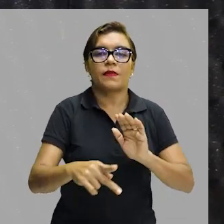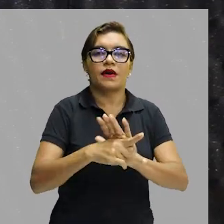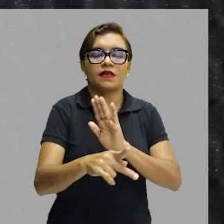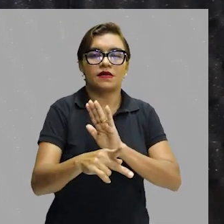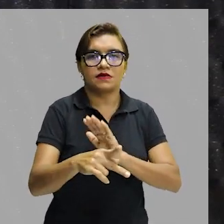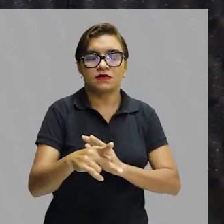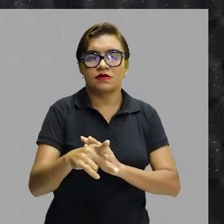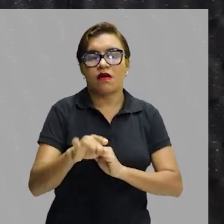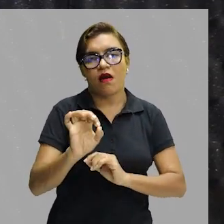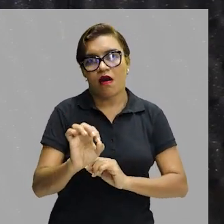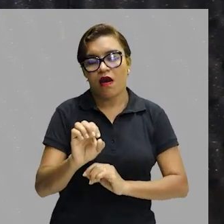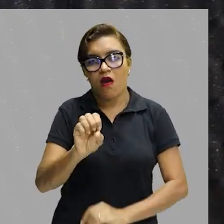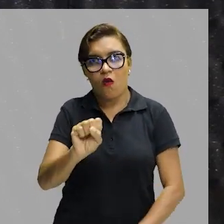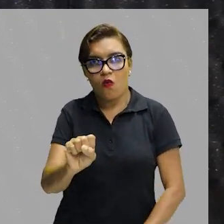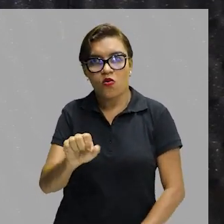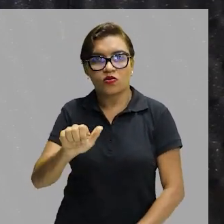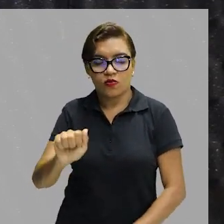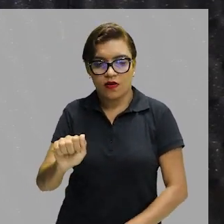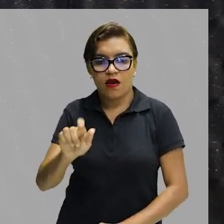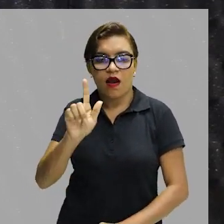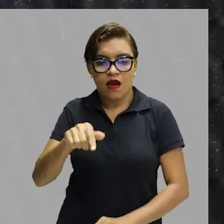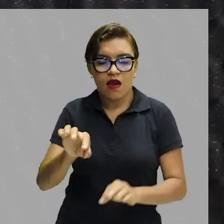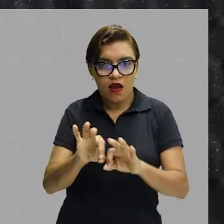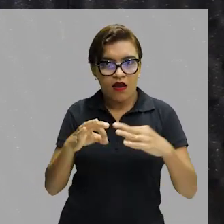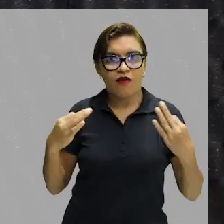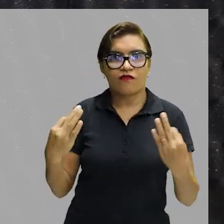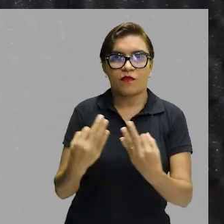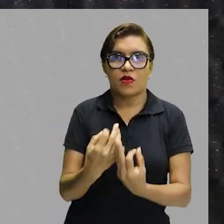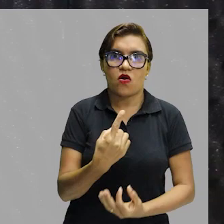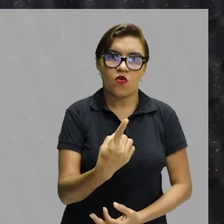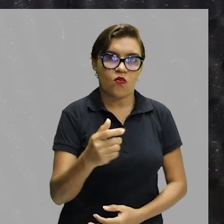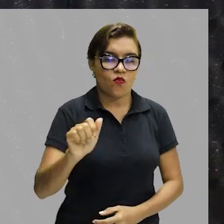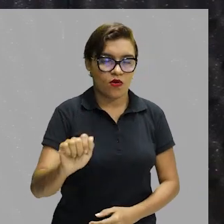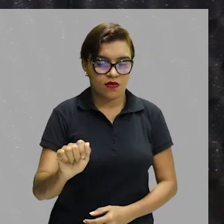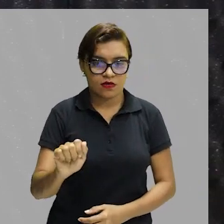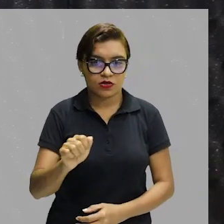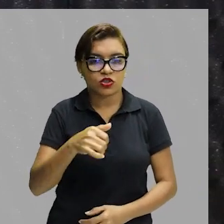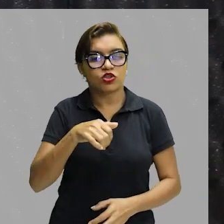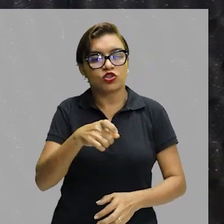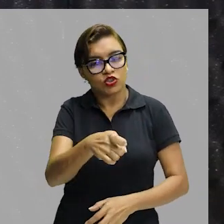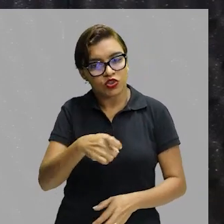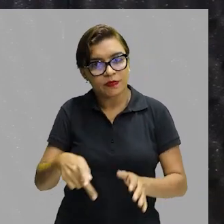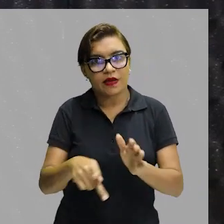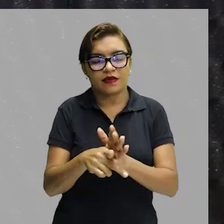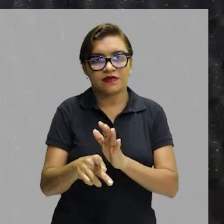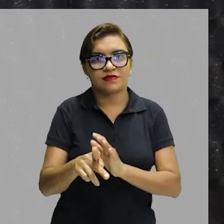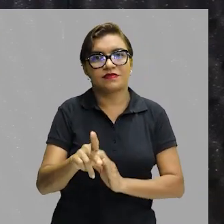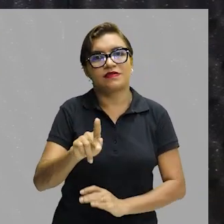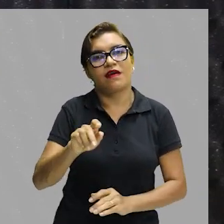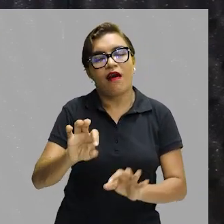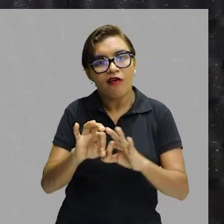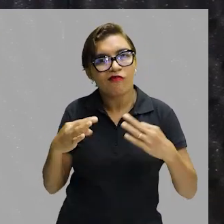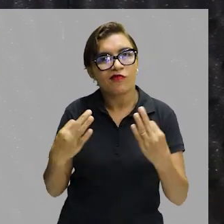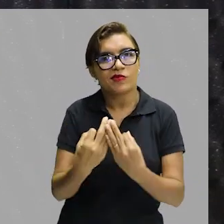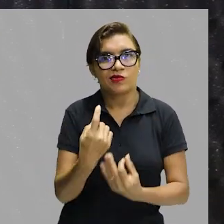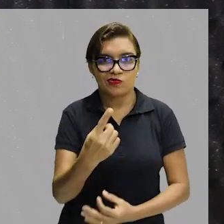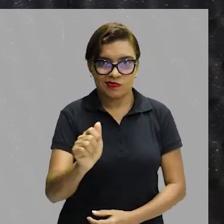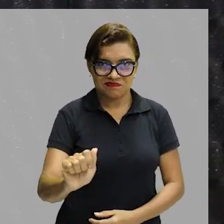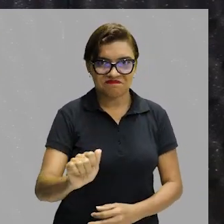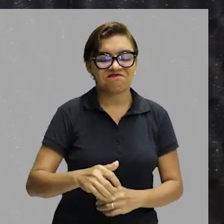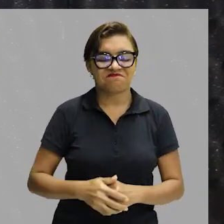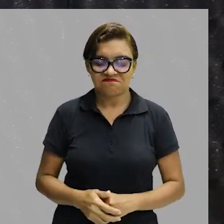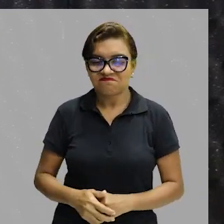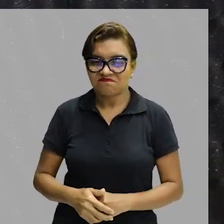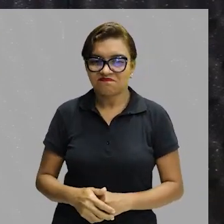vem em seguida? A família 1A. Então, X pertence à família 1A. Eu até destaquei, ó,